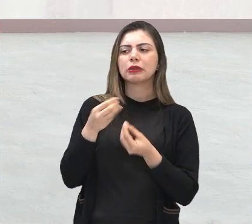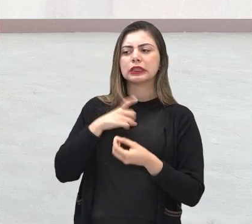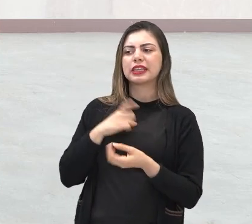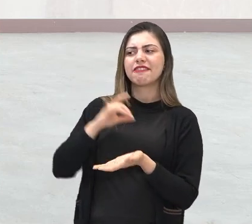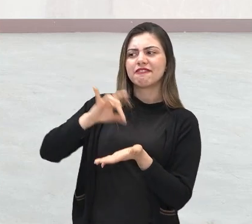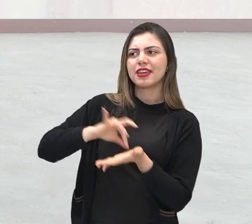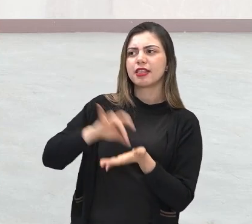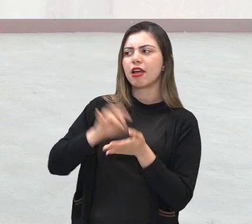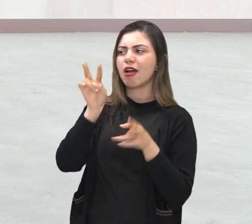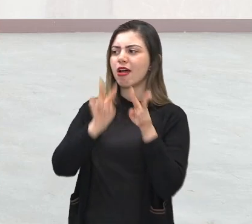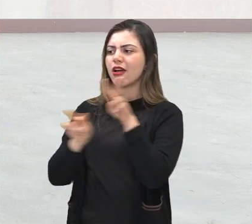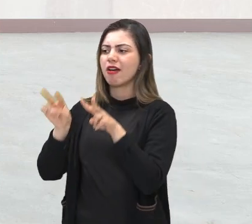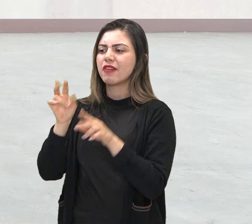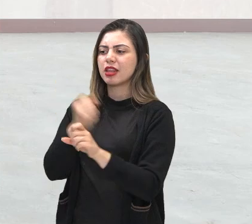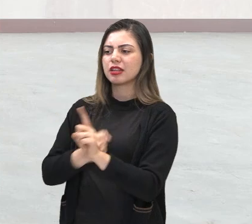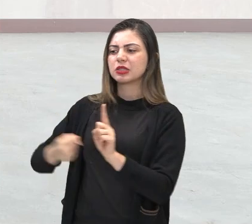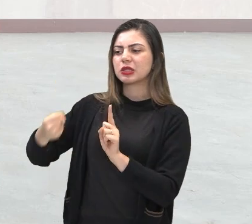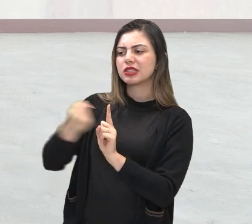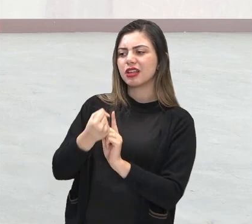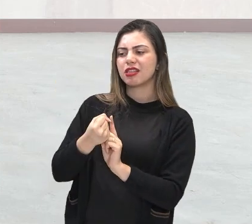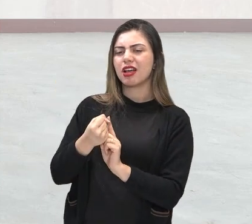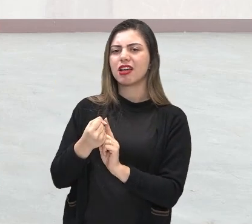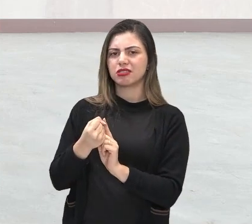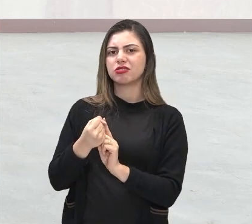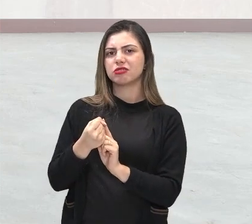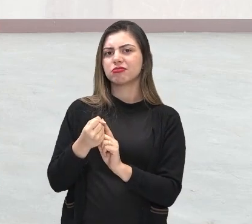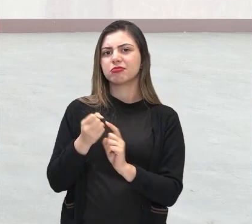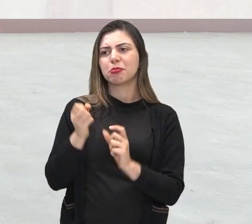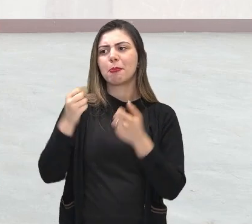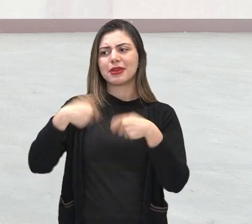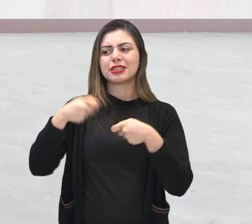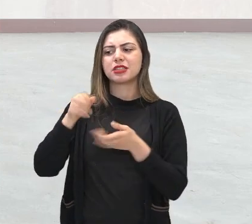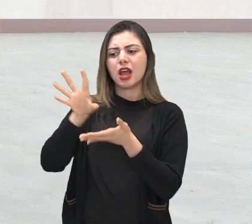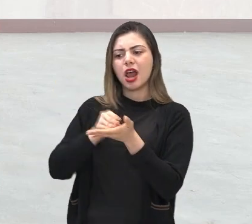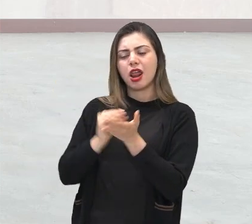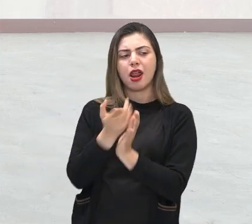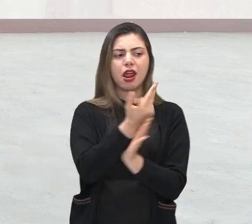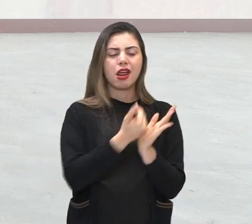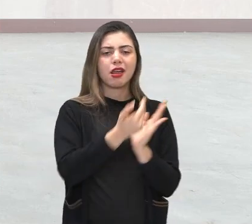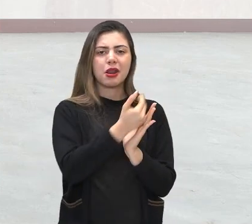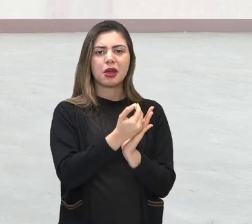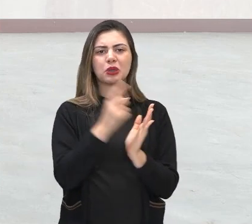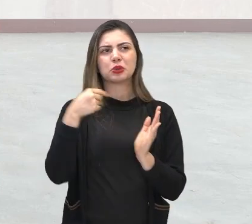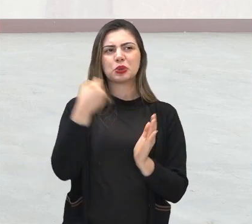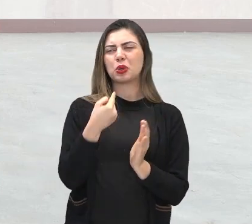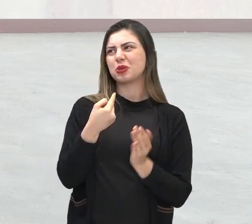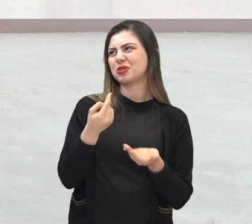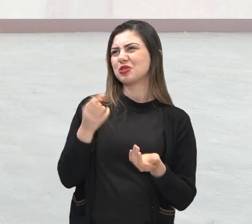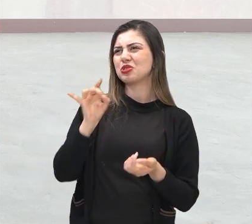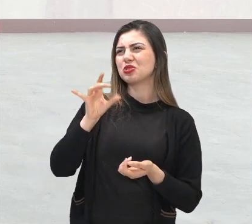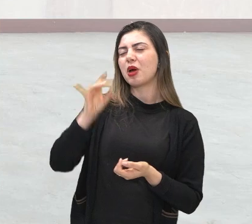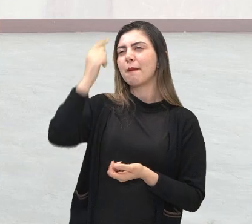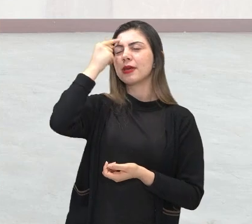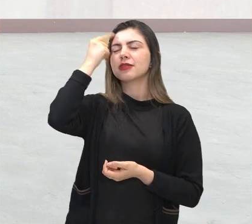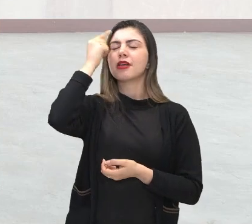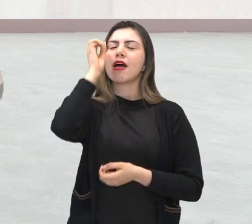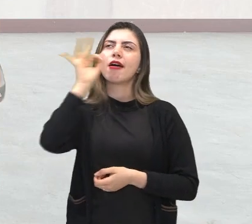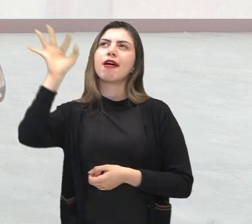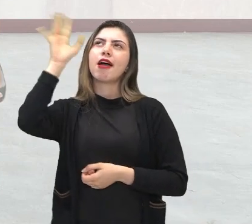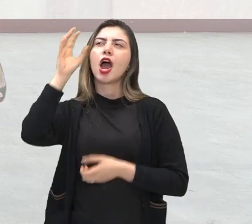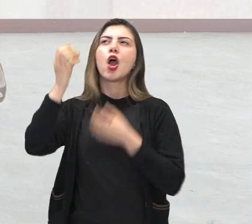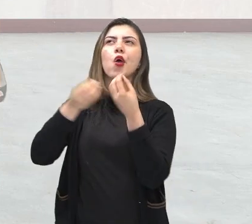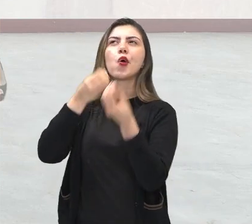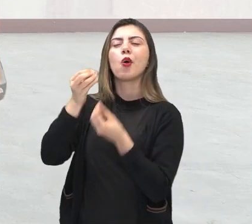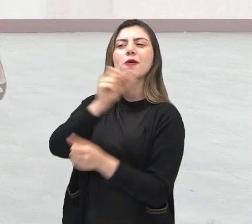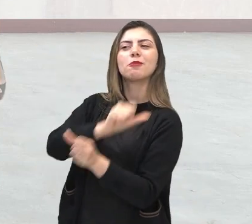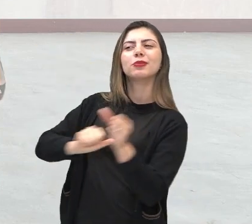verdade a gente tem que parar de idealizar né de Romantizar digamos assim né se afastar um pouco desses ideais